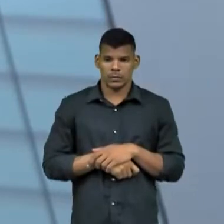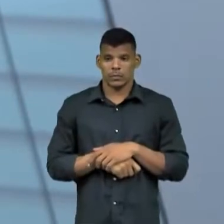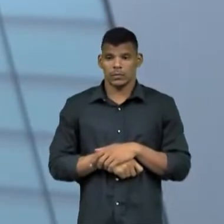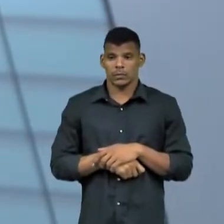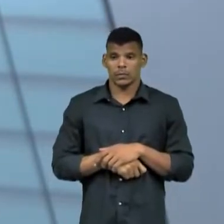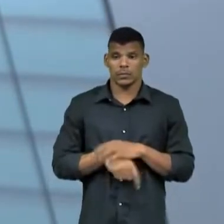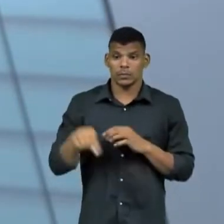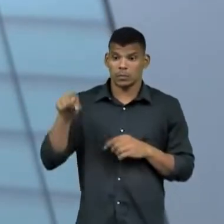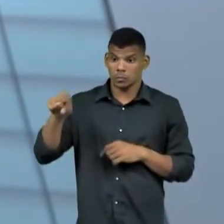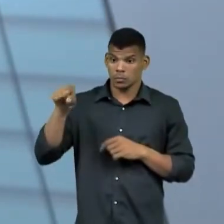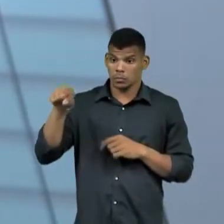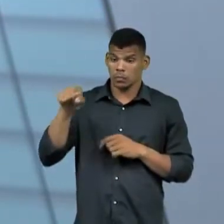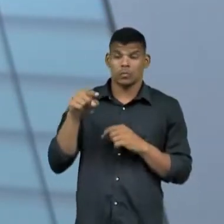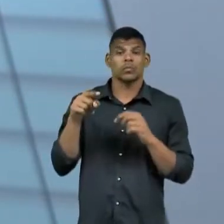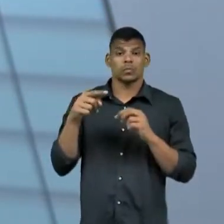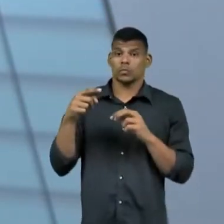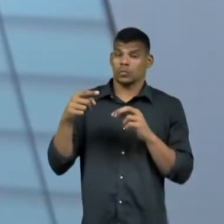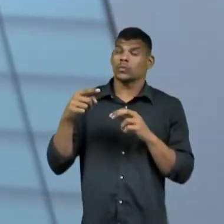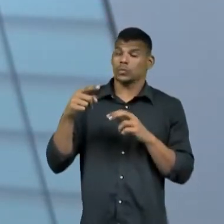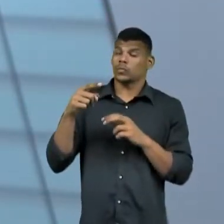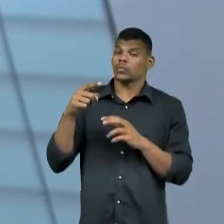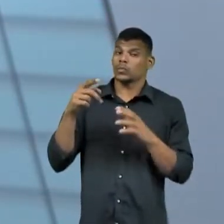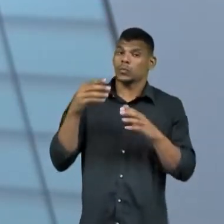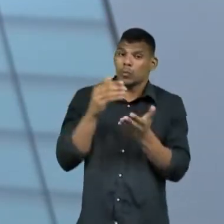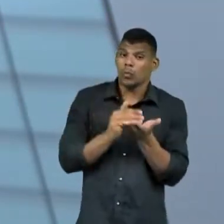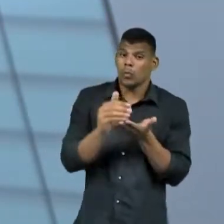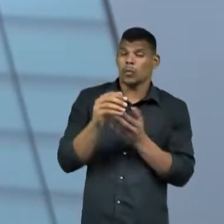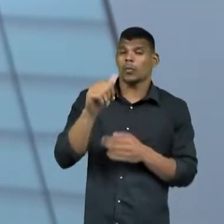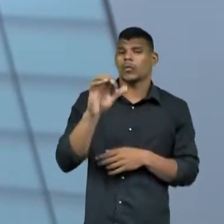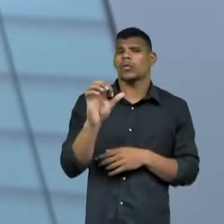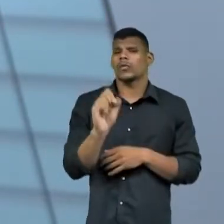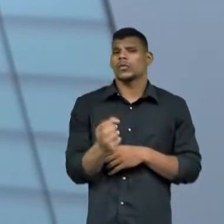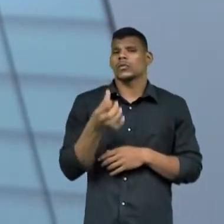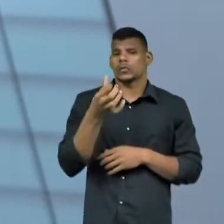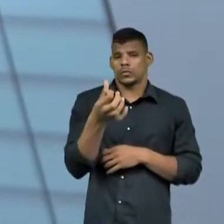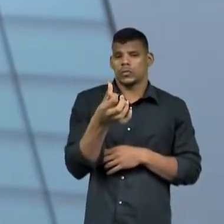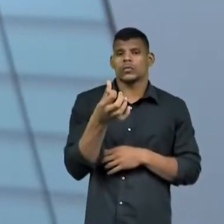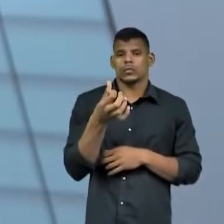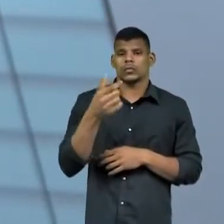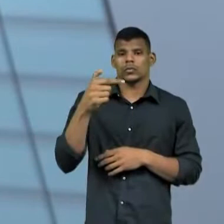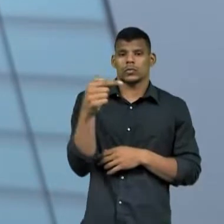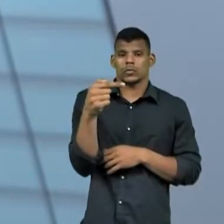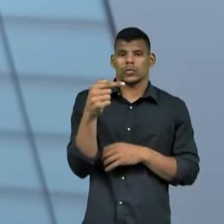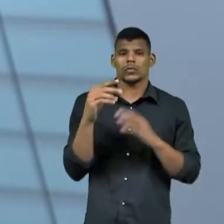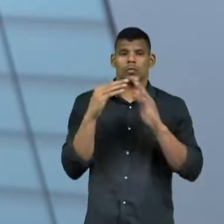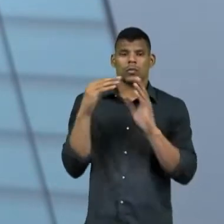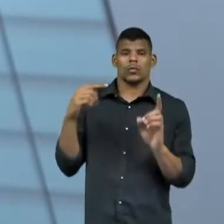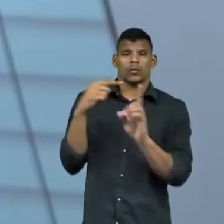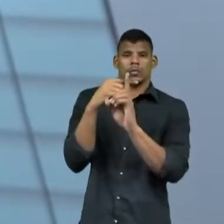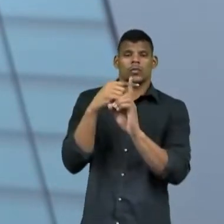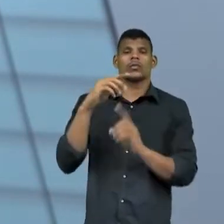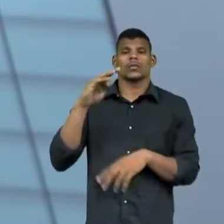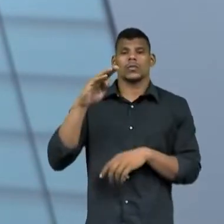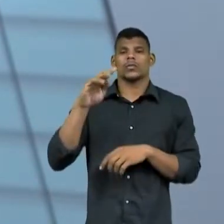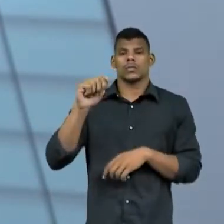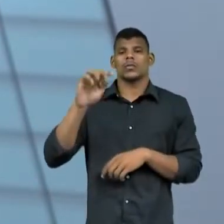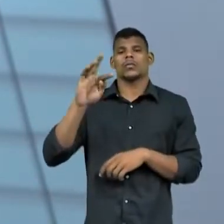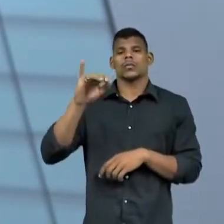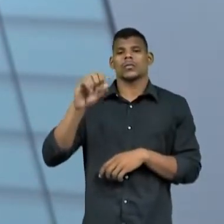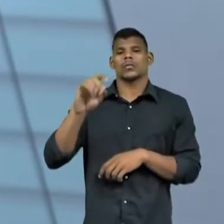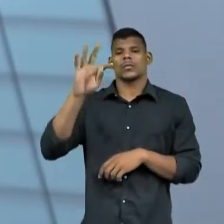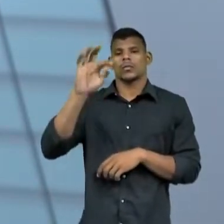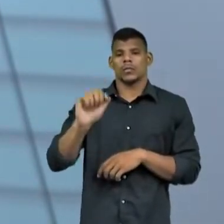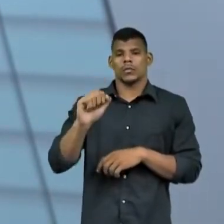ordenado no ministério em 1986 presidente da Seven Church que é a Igreja Batista considerada uma das igrejas